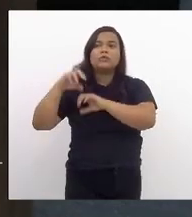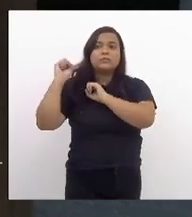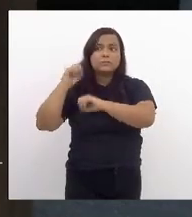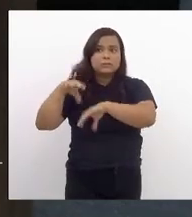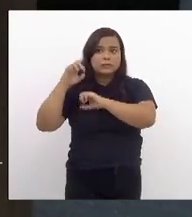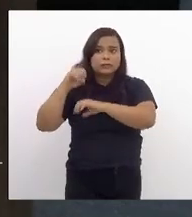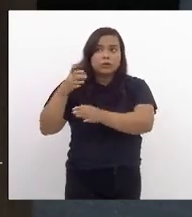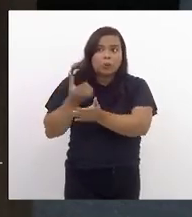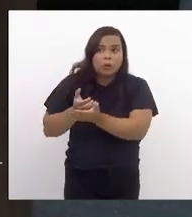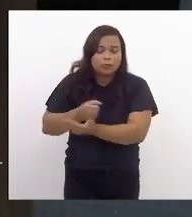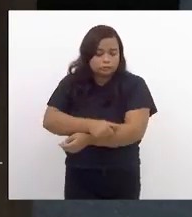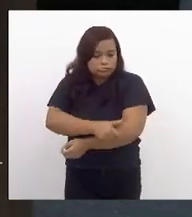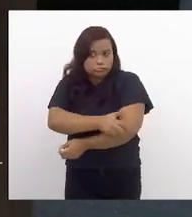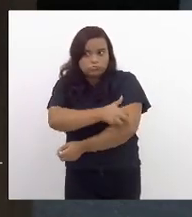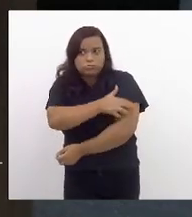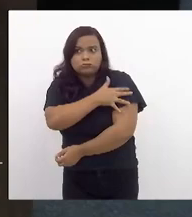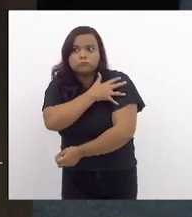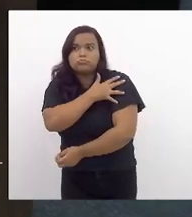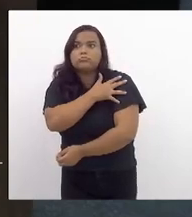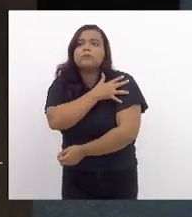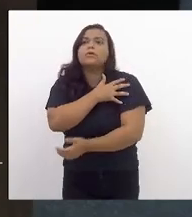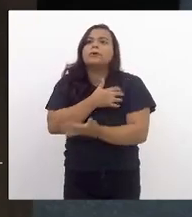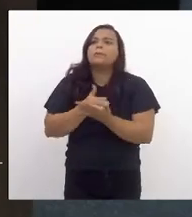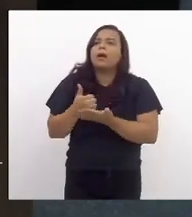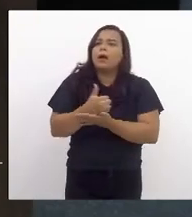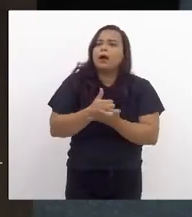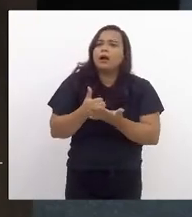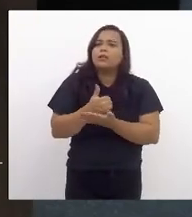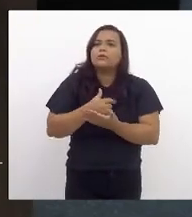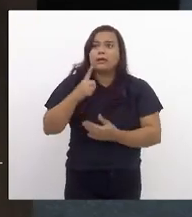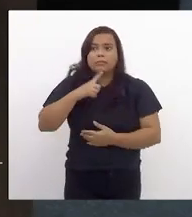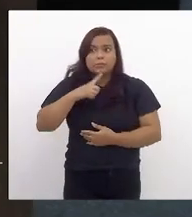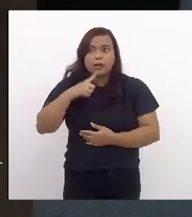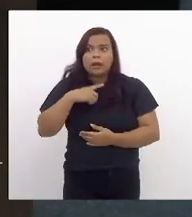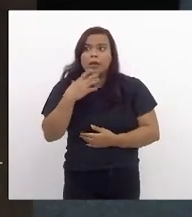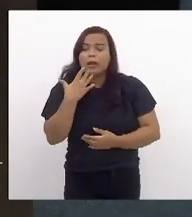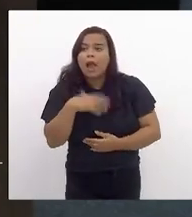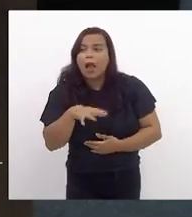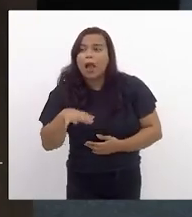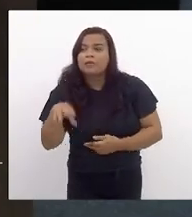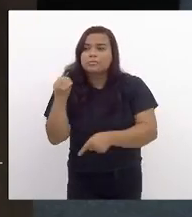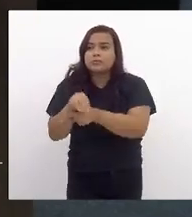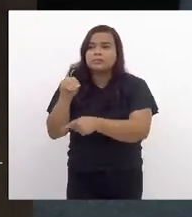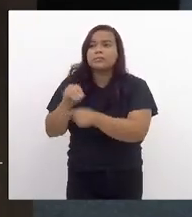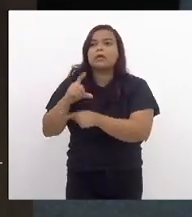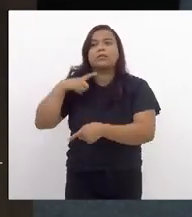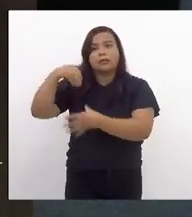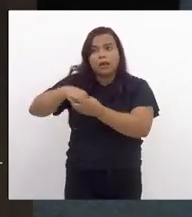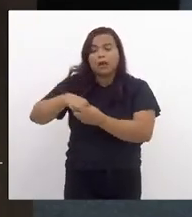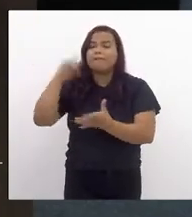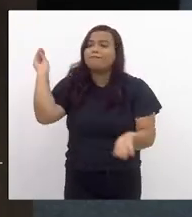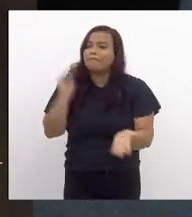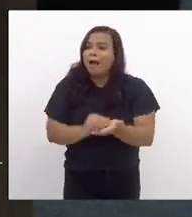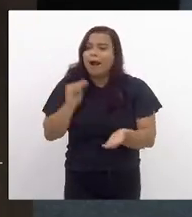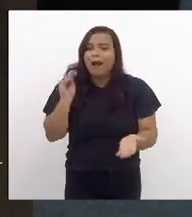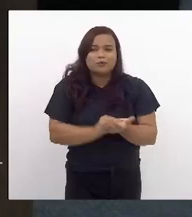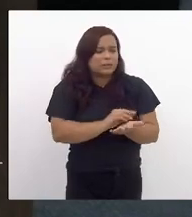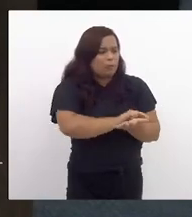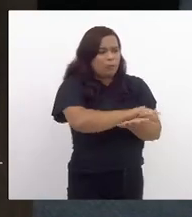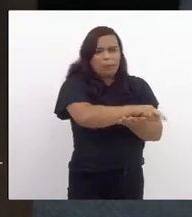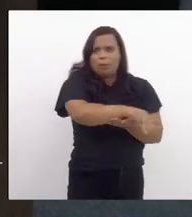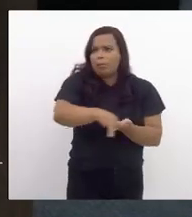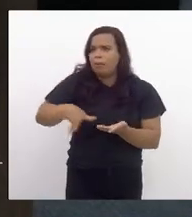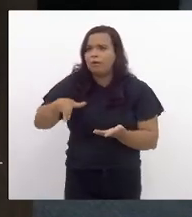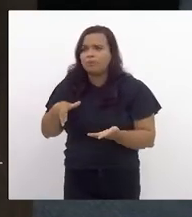ensinos iniciais, o ensino de base, que tem creche, está sofrendo com esse processo de precarização.